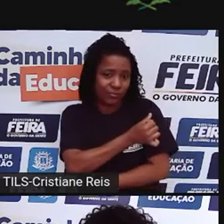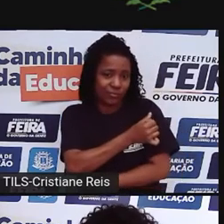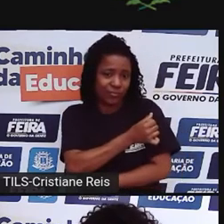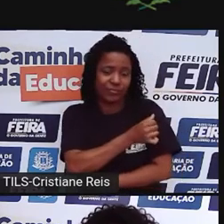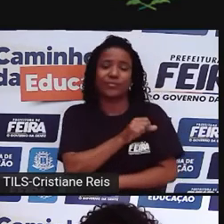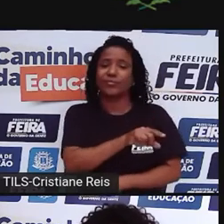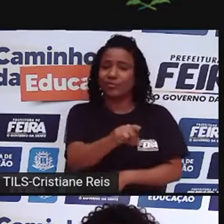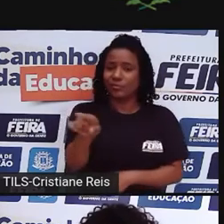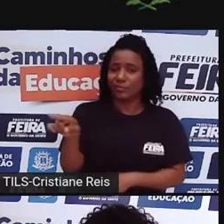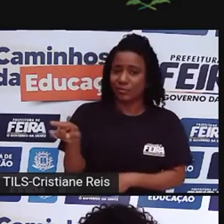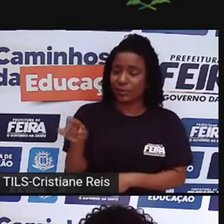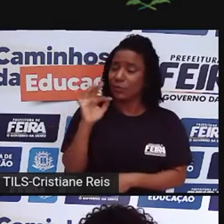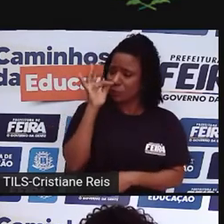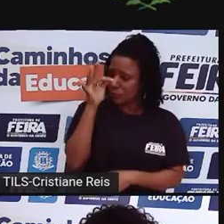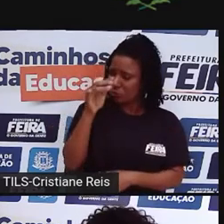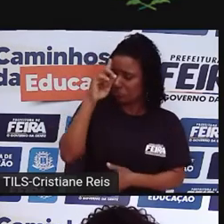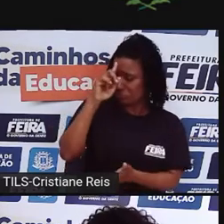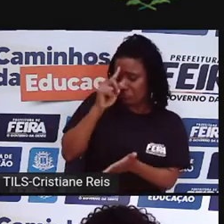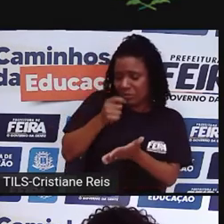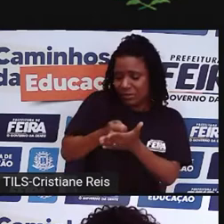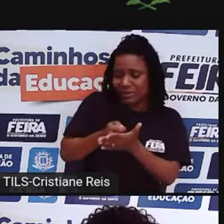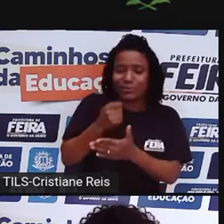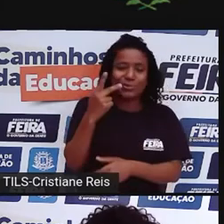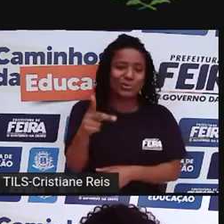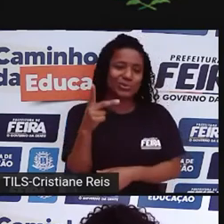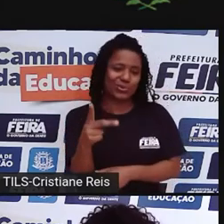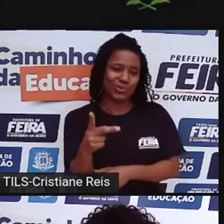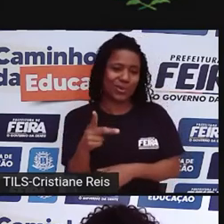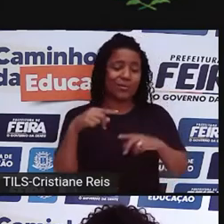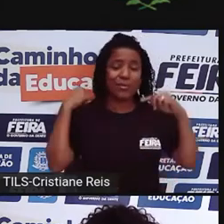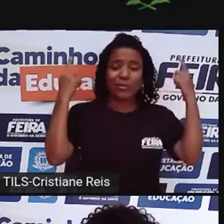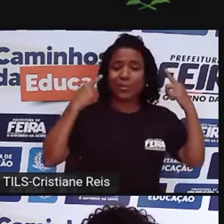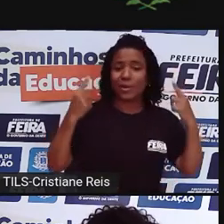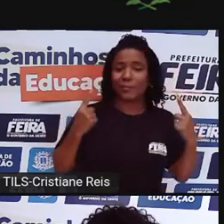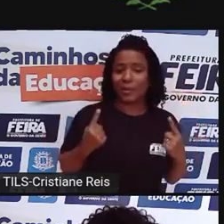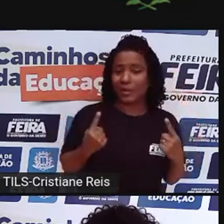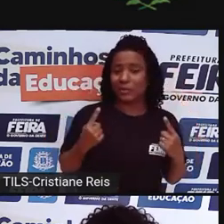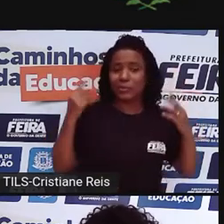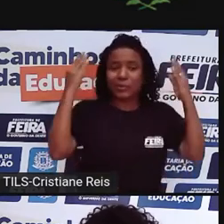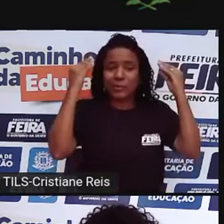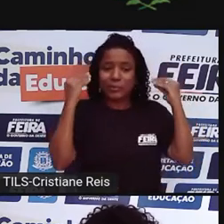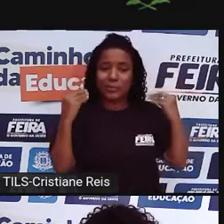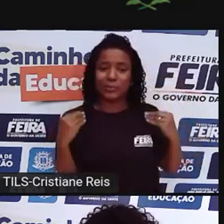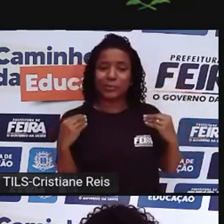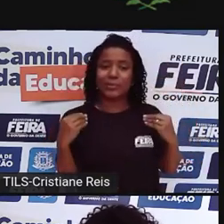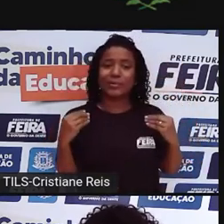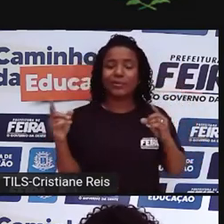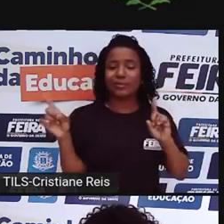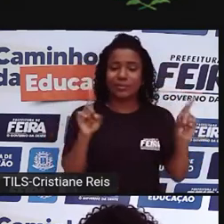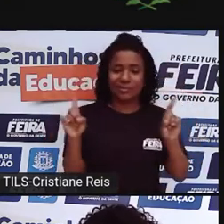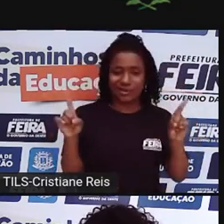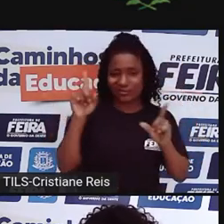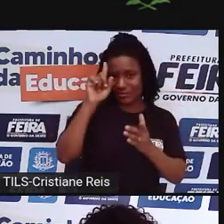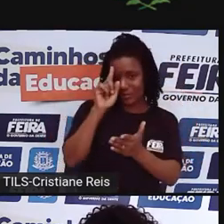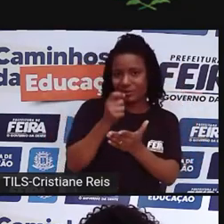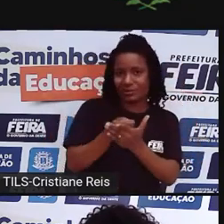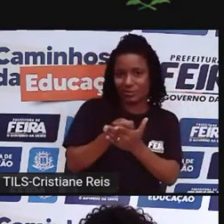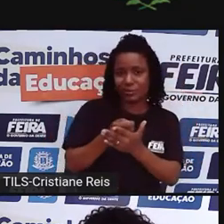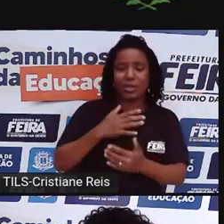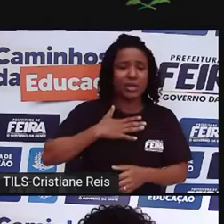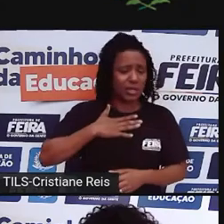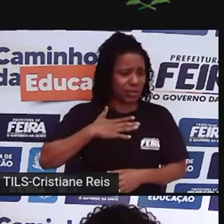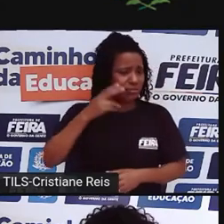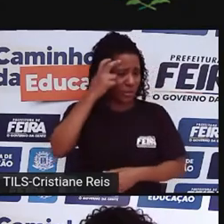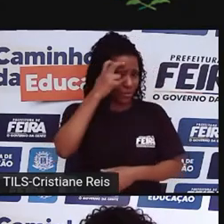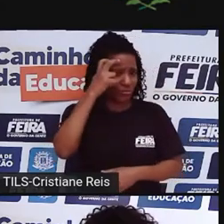se colocarem mesmo na sociedade e dizer, ó, não, esse aqui é meu cabelo, né? Eu sou capaz, eu sou inteligente, eu me formei,